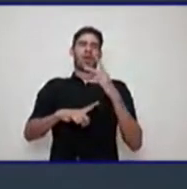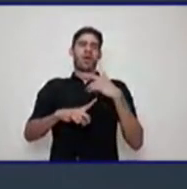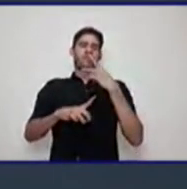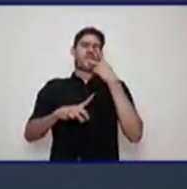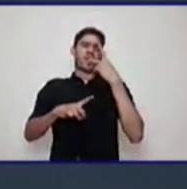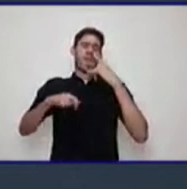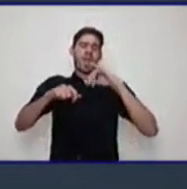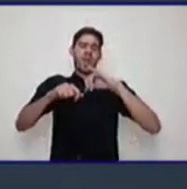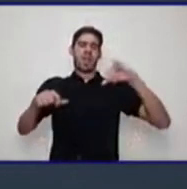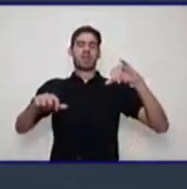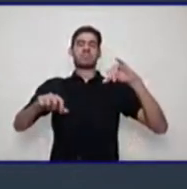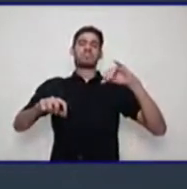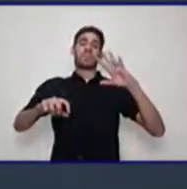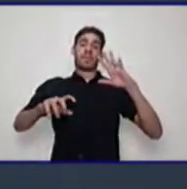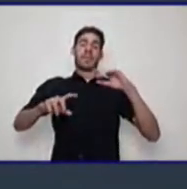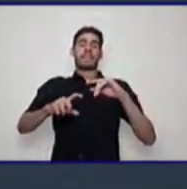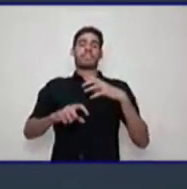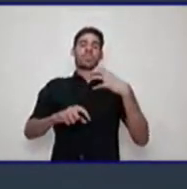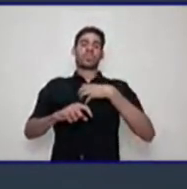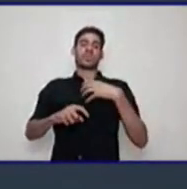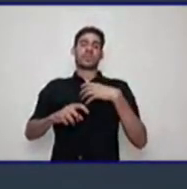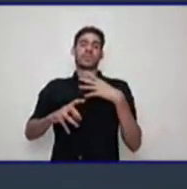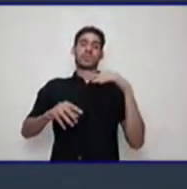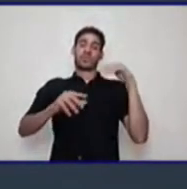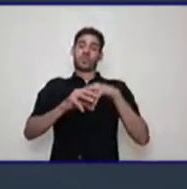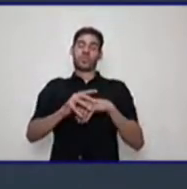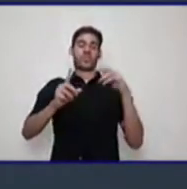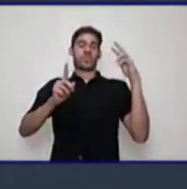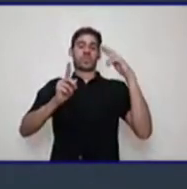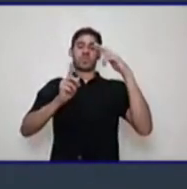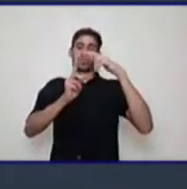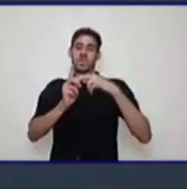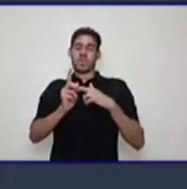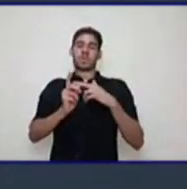proclamação, presidente. É no sentido do voto do relator,